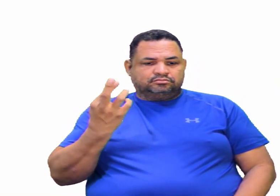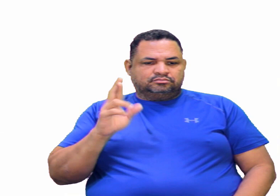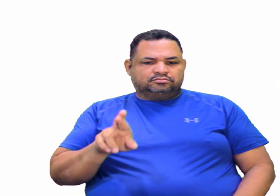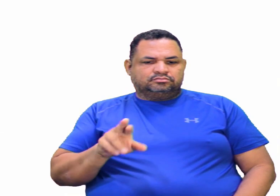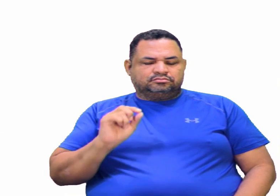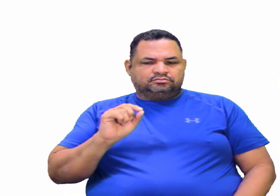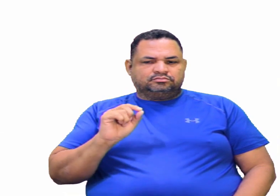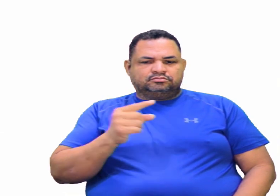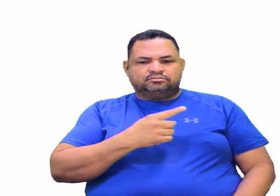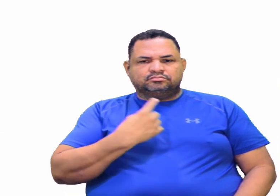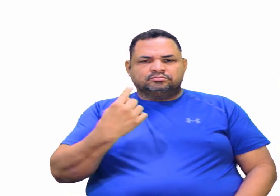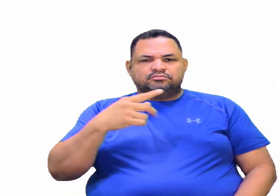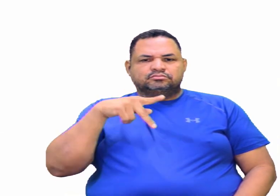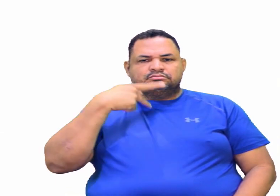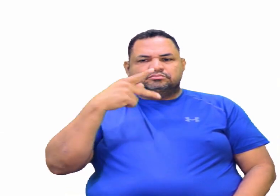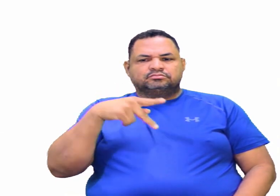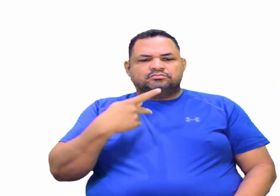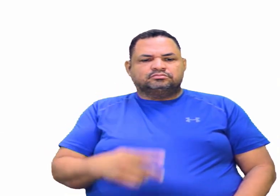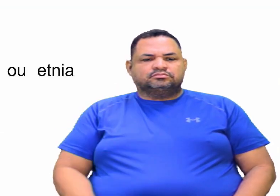recuperar do que a gente falou até agora.